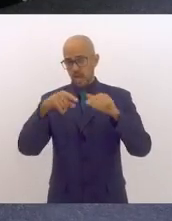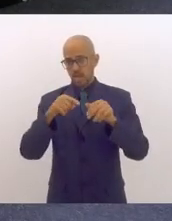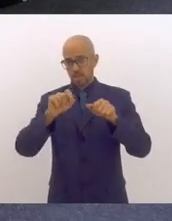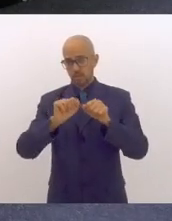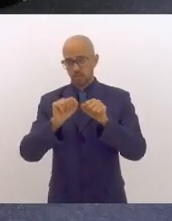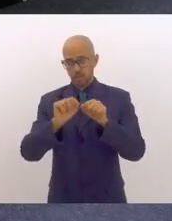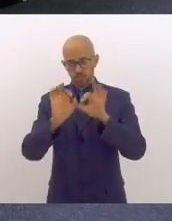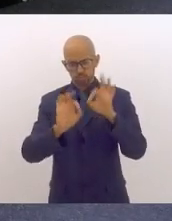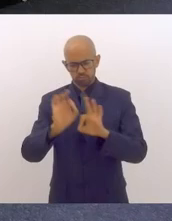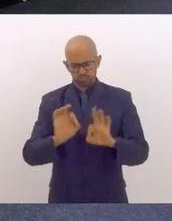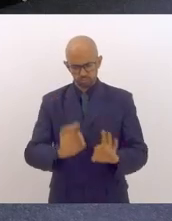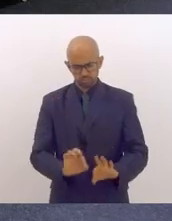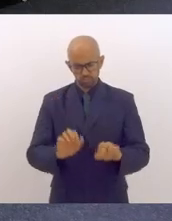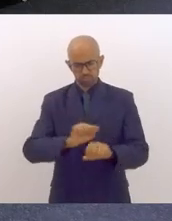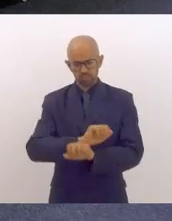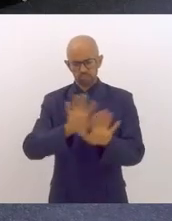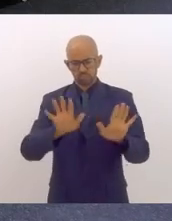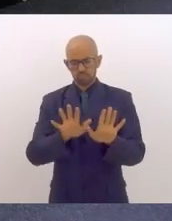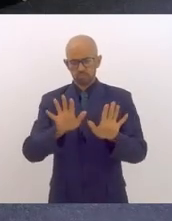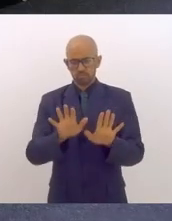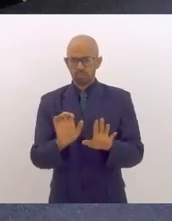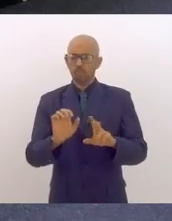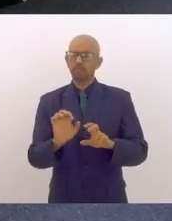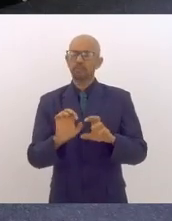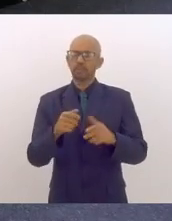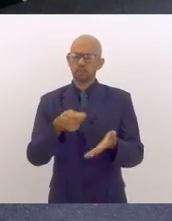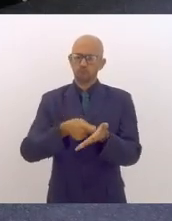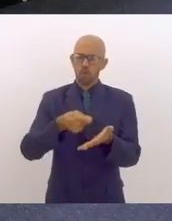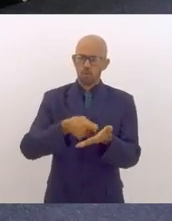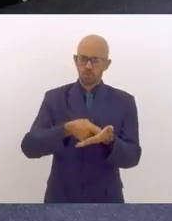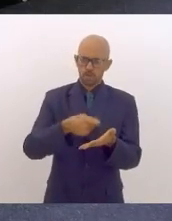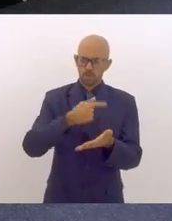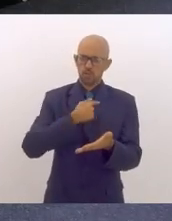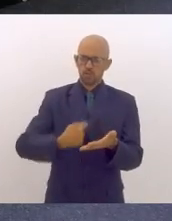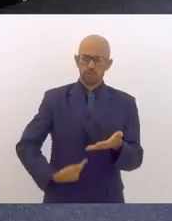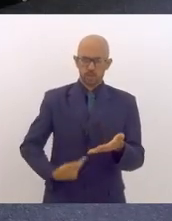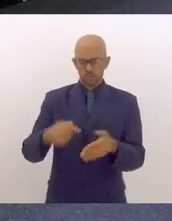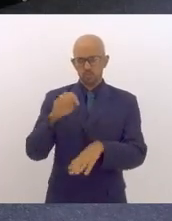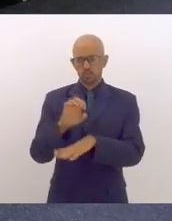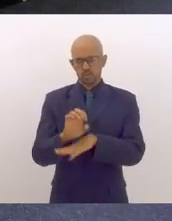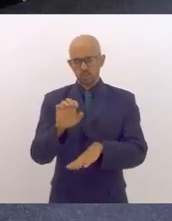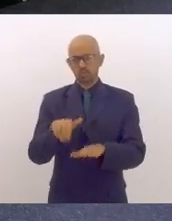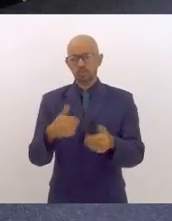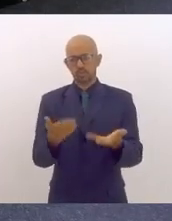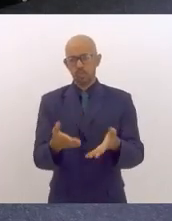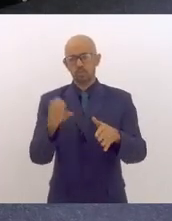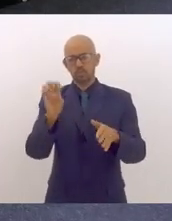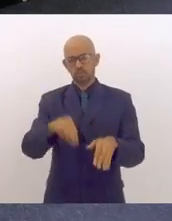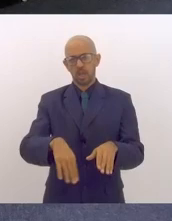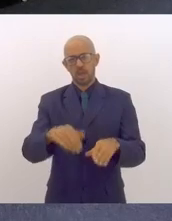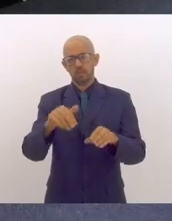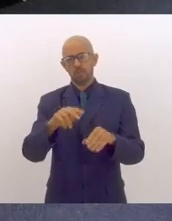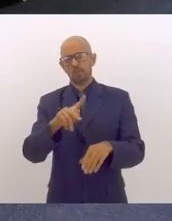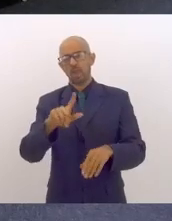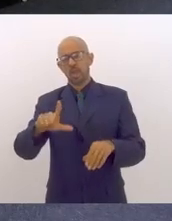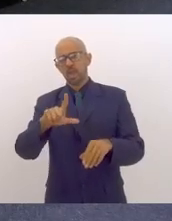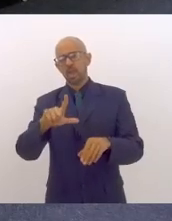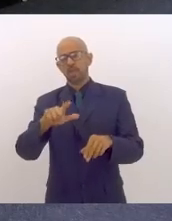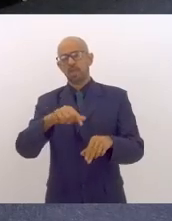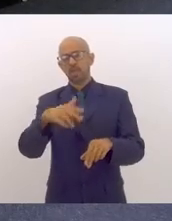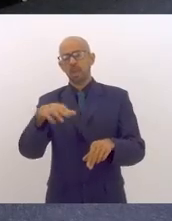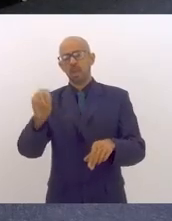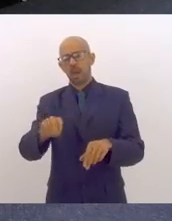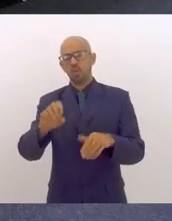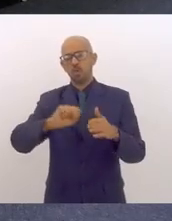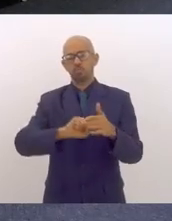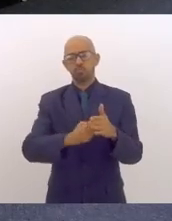seus processos também de transparência e de cobrança ao governador do Estado. Então, sim ao projeto de lei e não ao veto dado